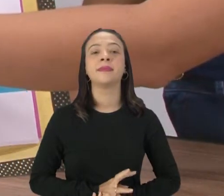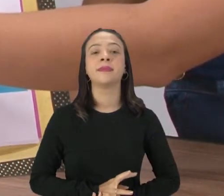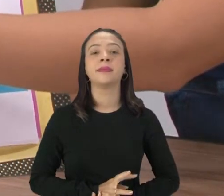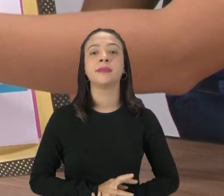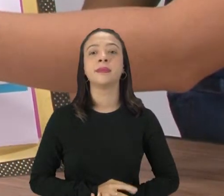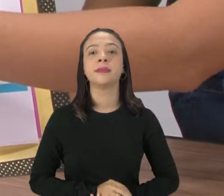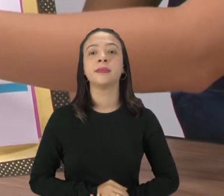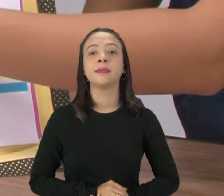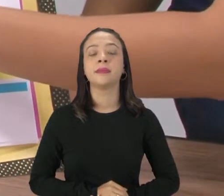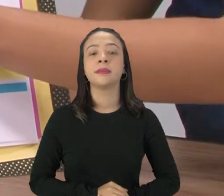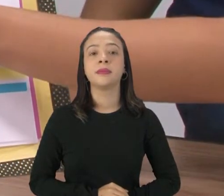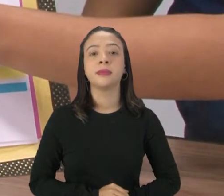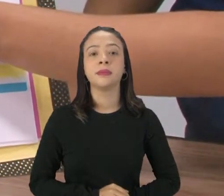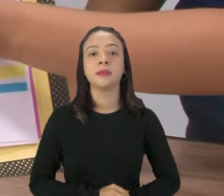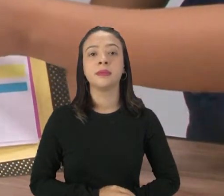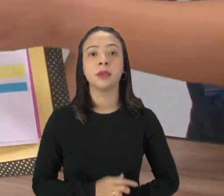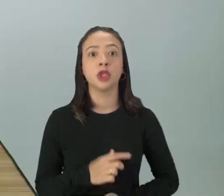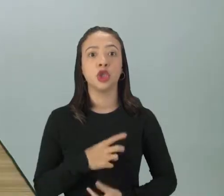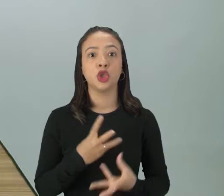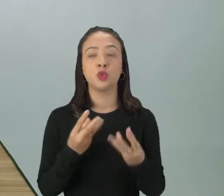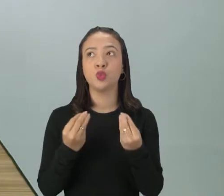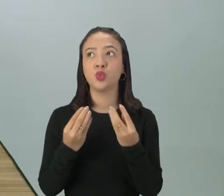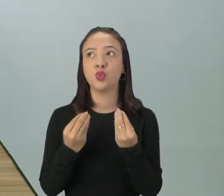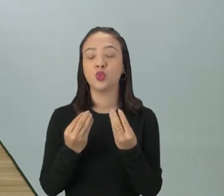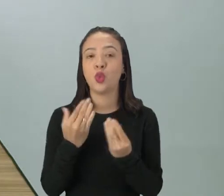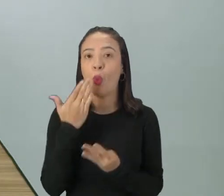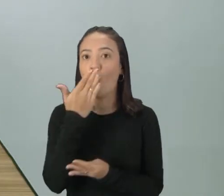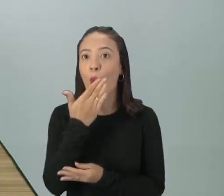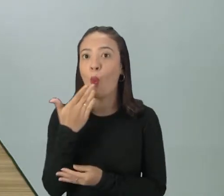cheia de doces.